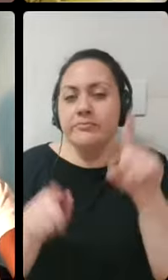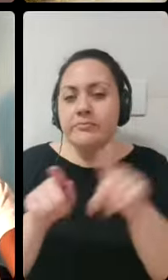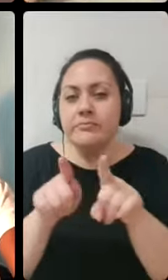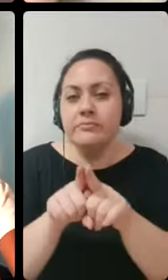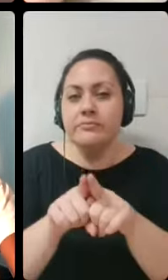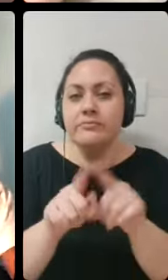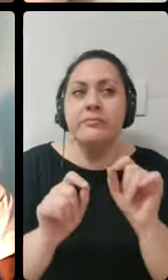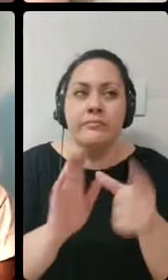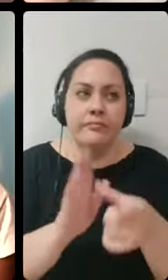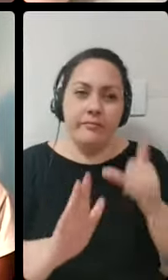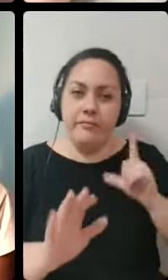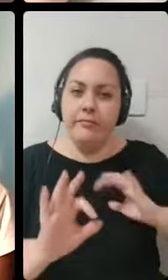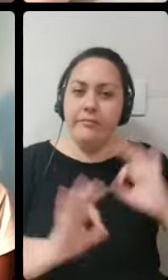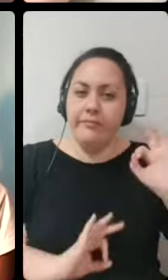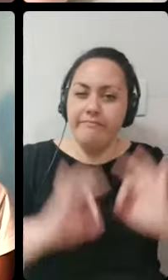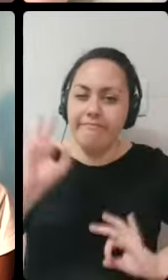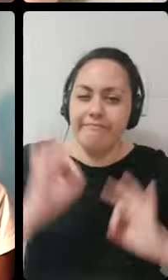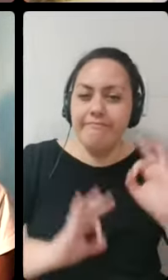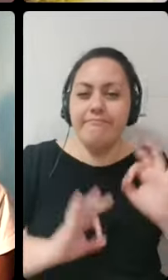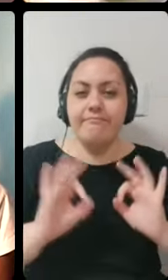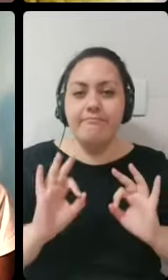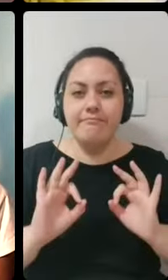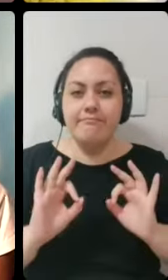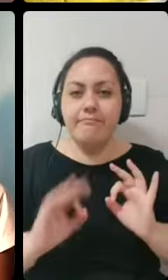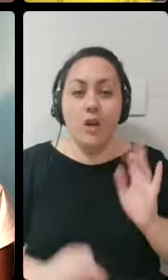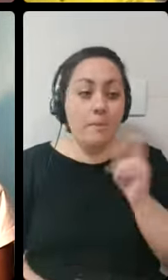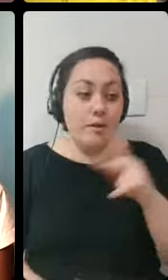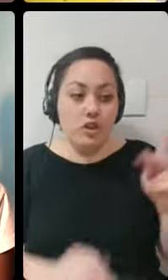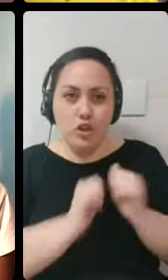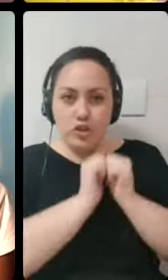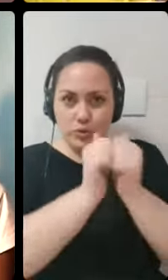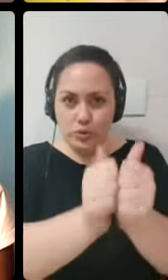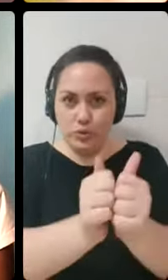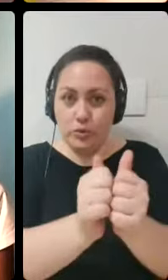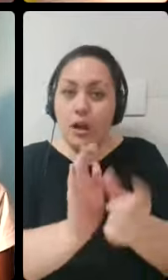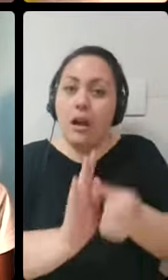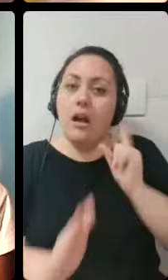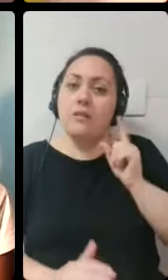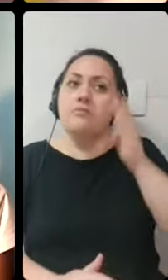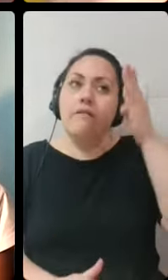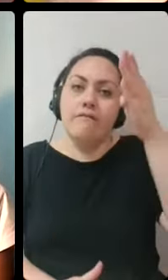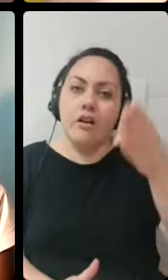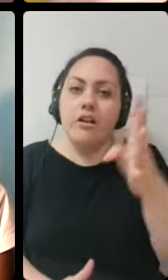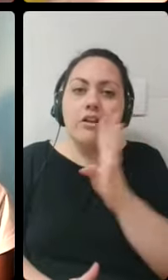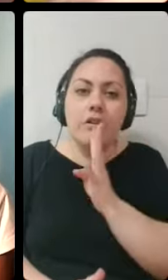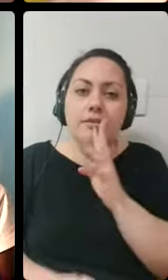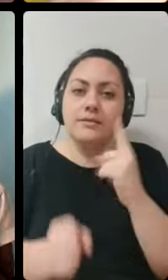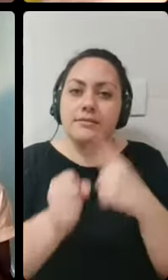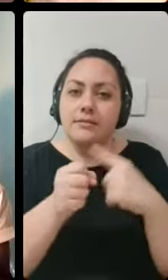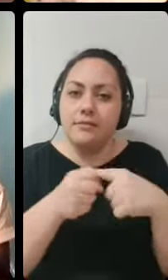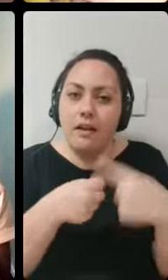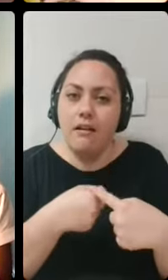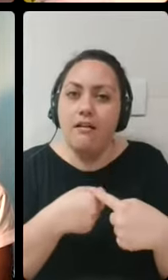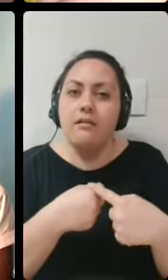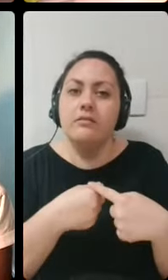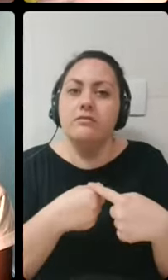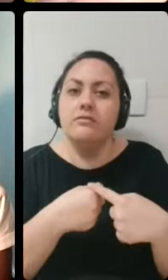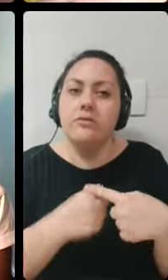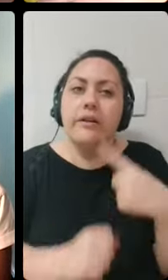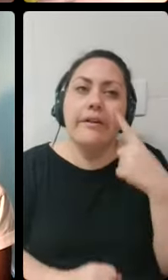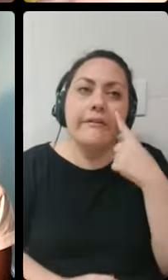né? Que o professor que vai com vocês, ele vai antes conhecer a cidade, enfim, conhecer também quais são